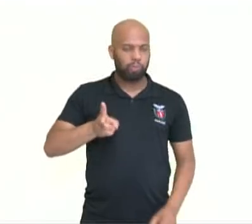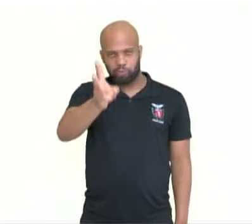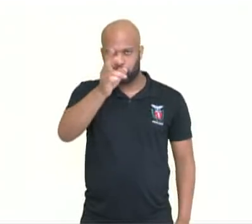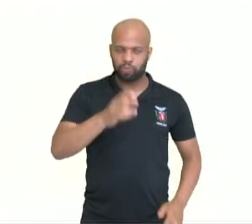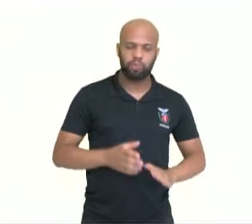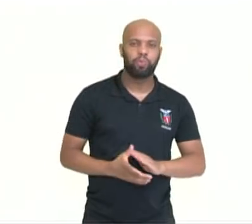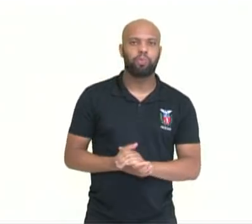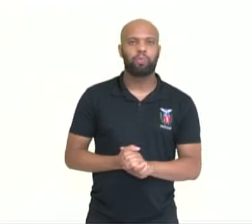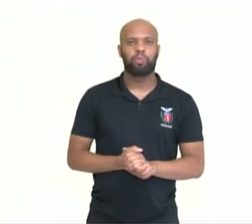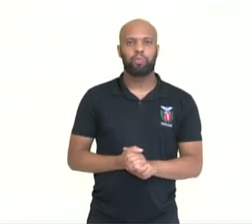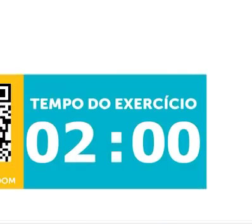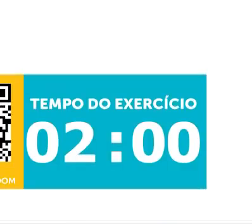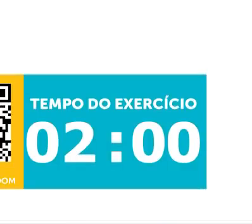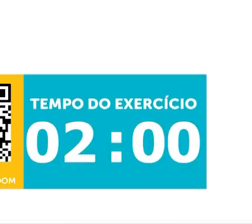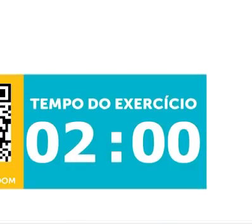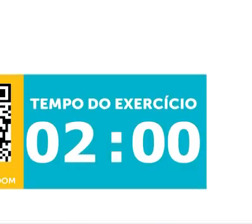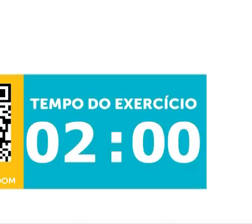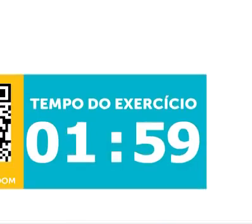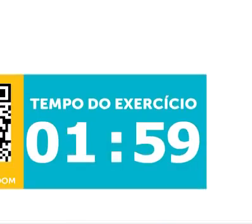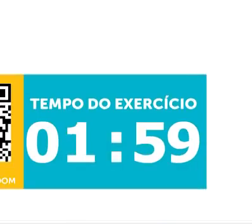conferirmos.